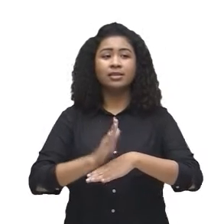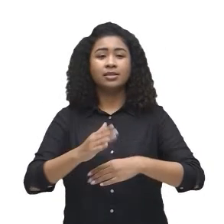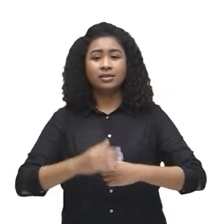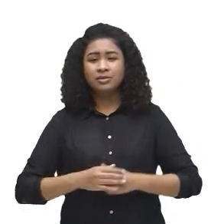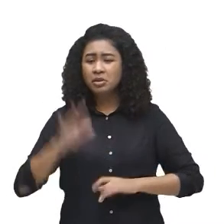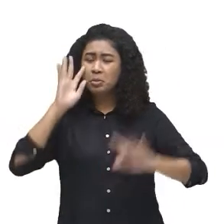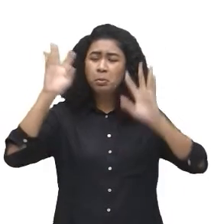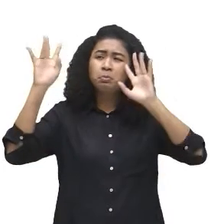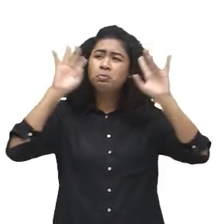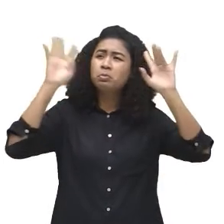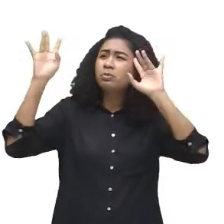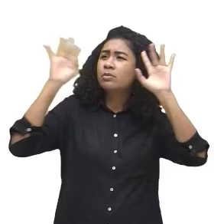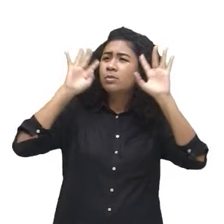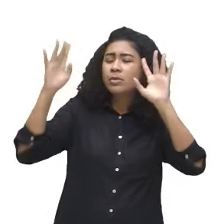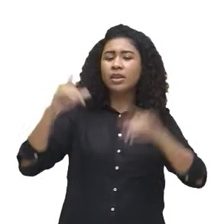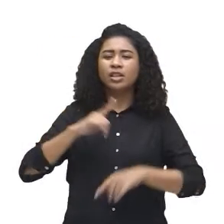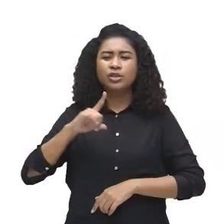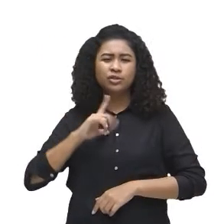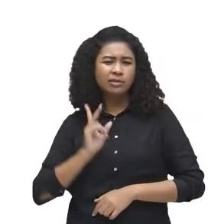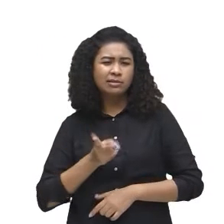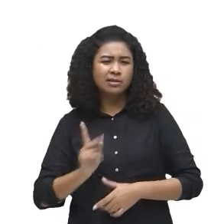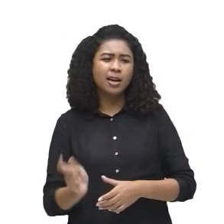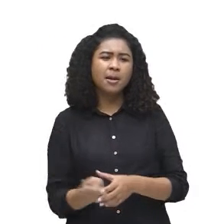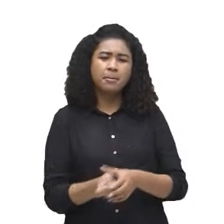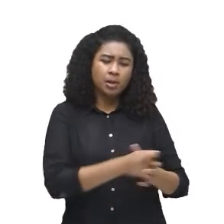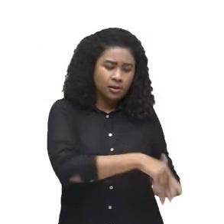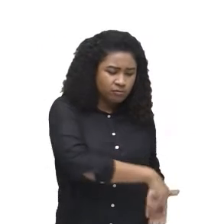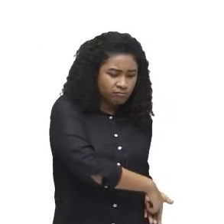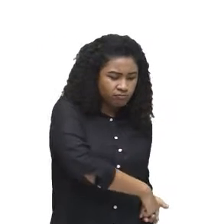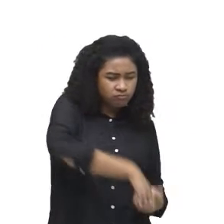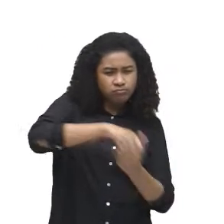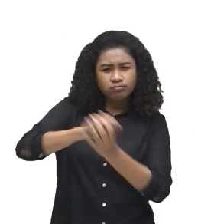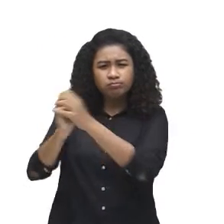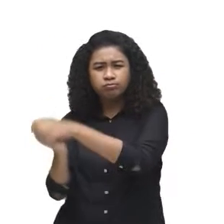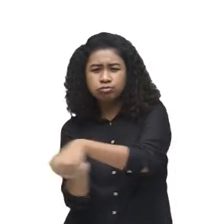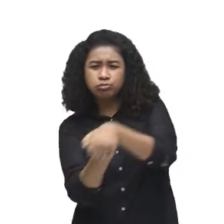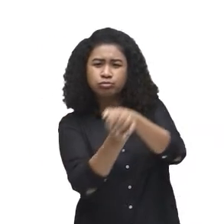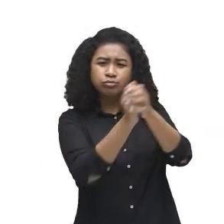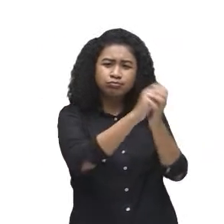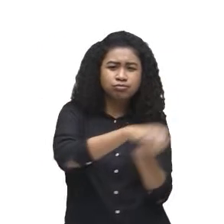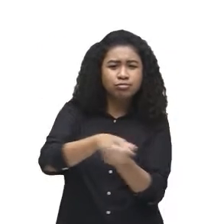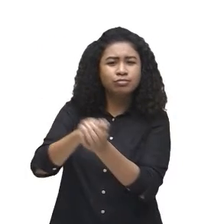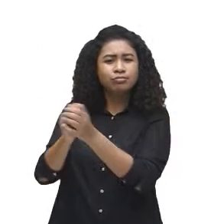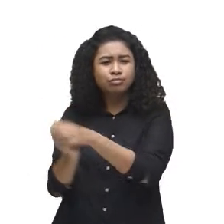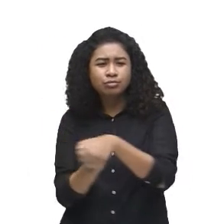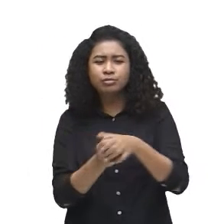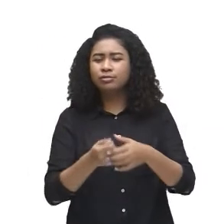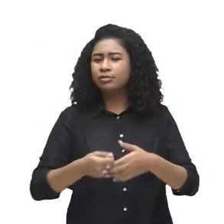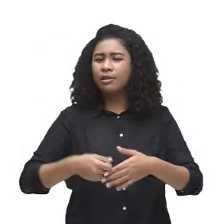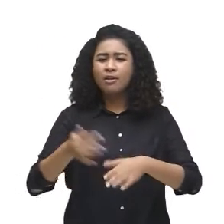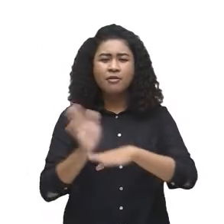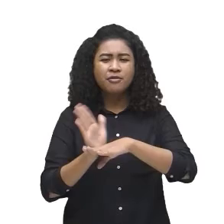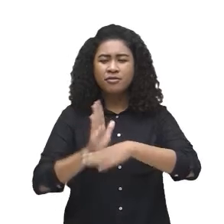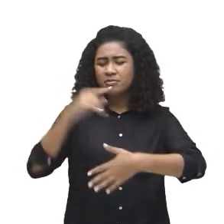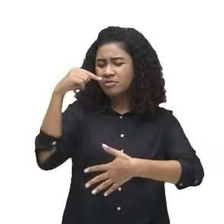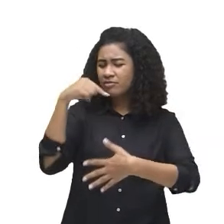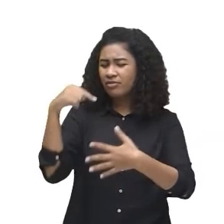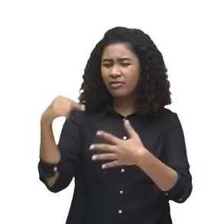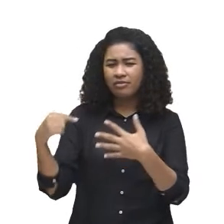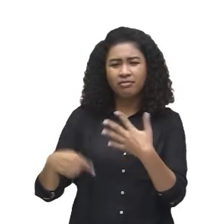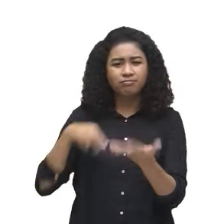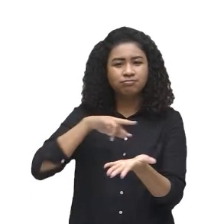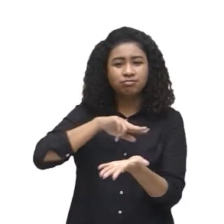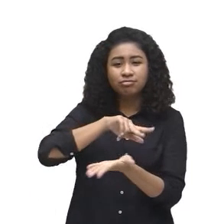menção a lutas de espada, como Guerra nas Estrelas, não é mesmo? Também os